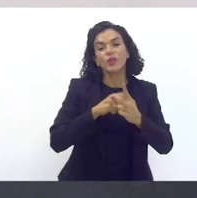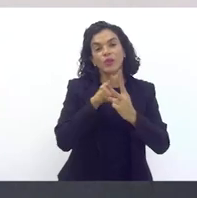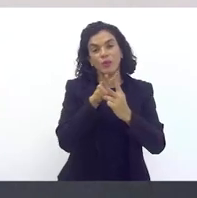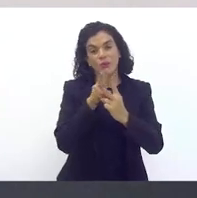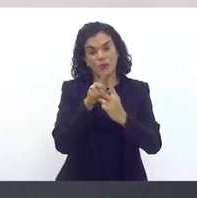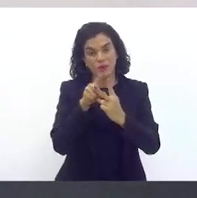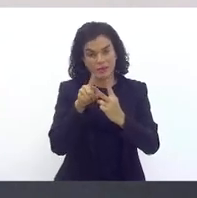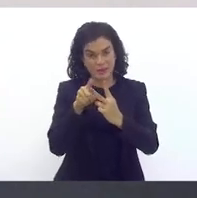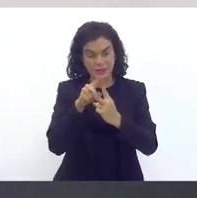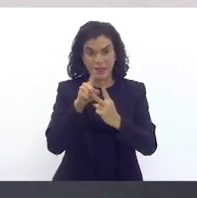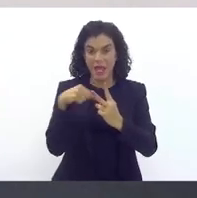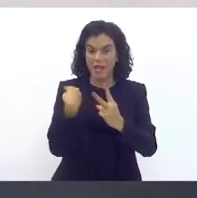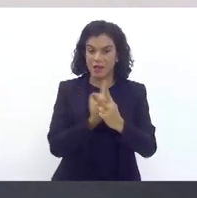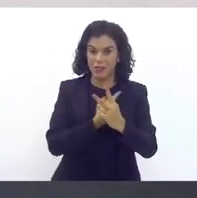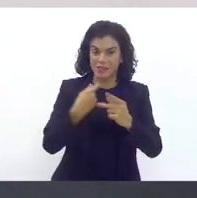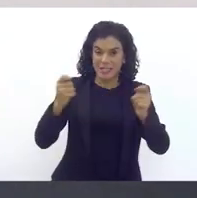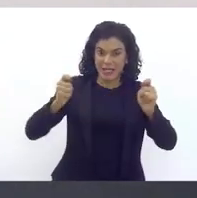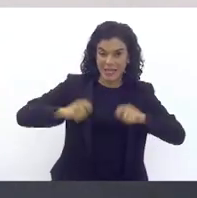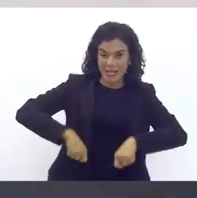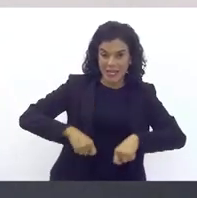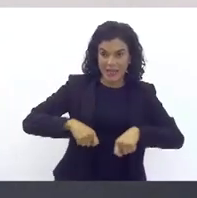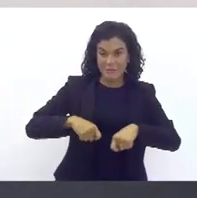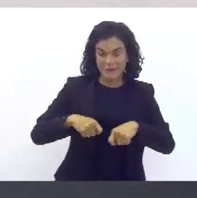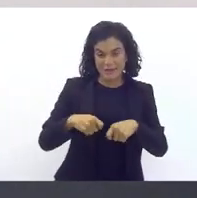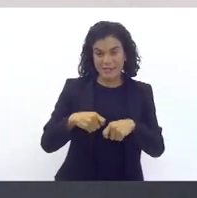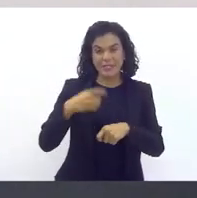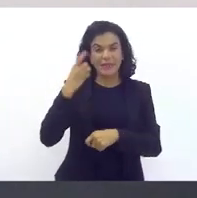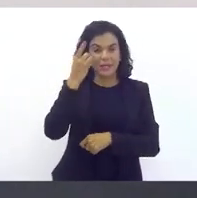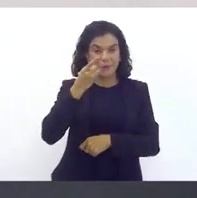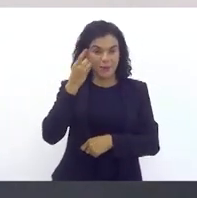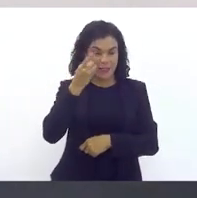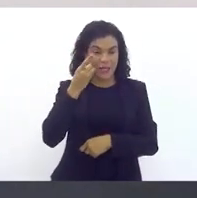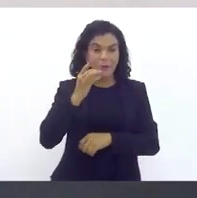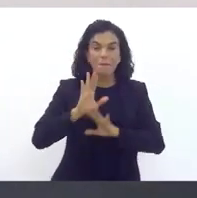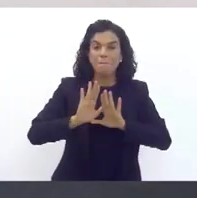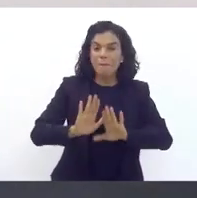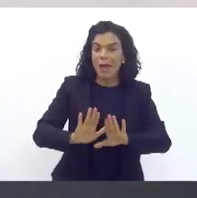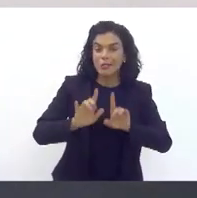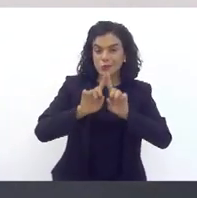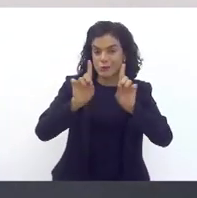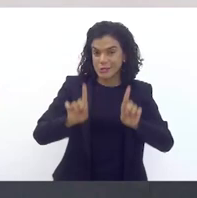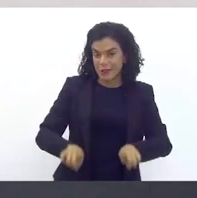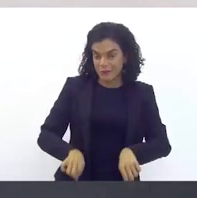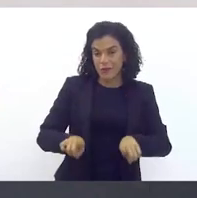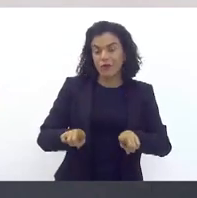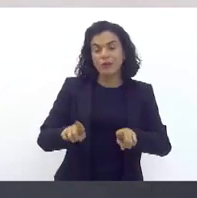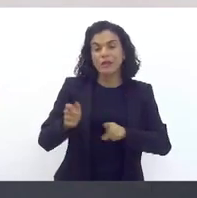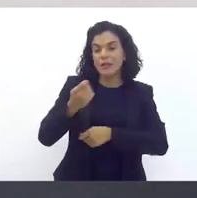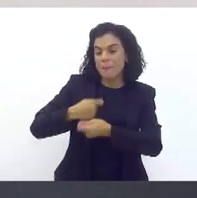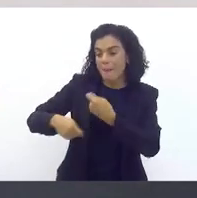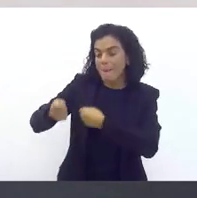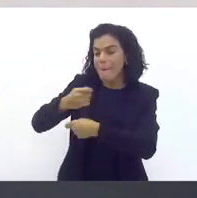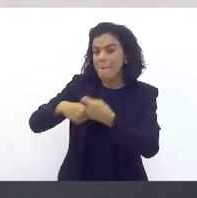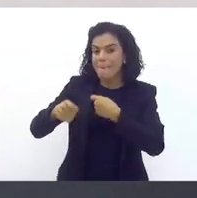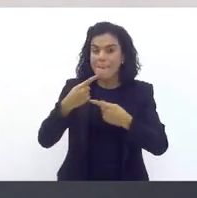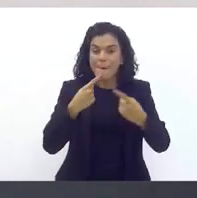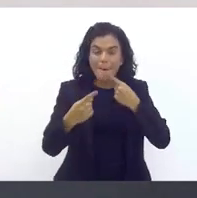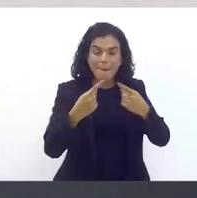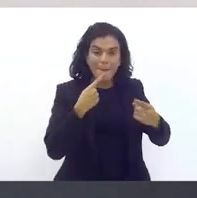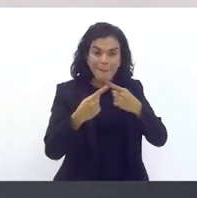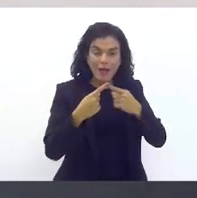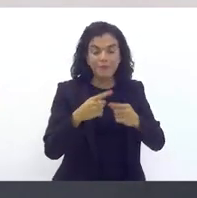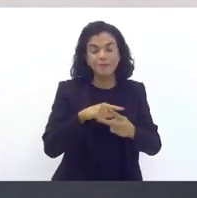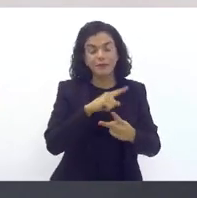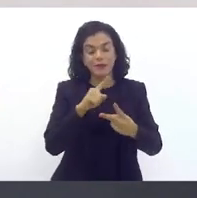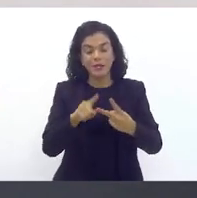a nossa capacidade, não a nossa dos deputados, mas dos servidores de se articularem. E segundo,